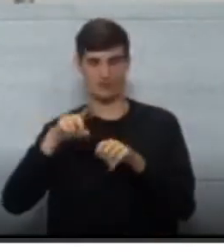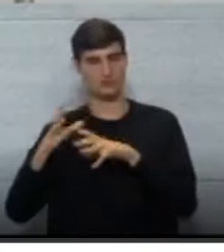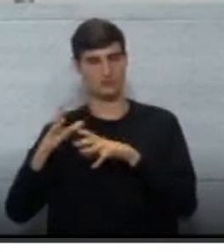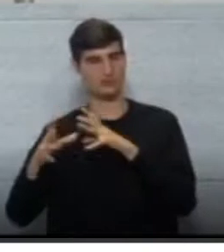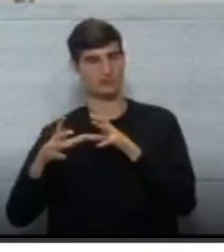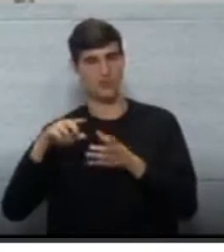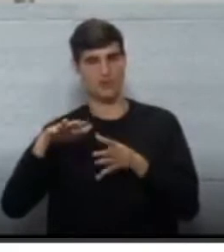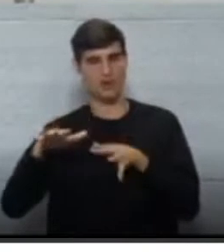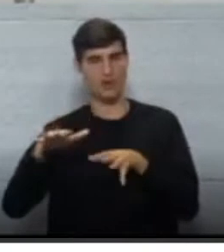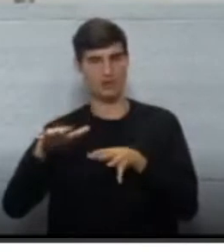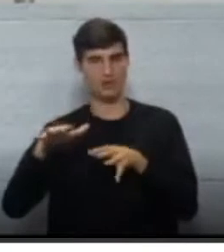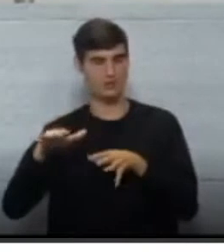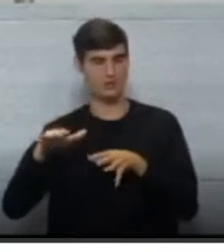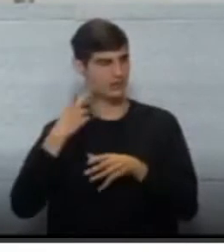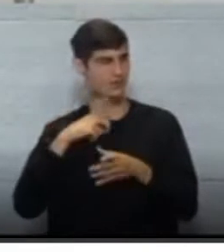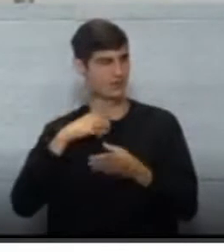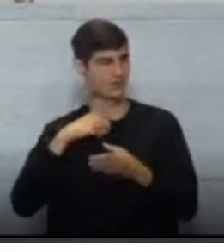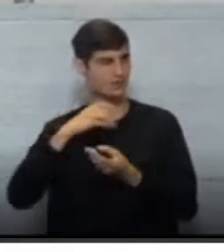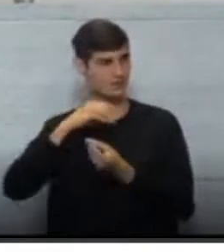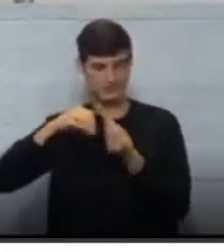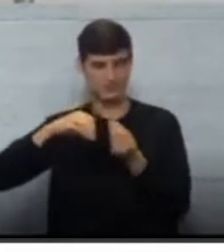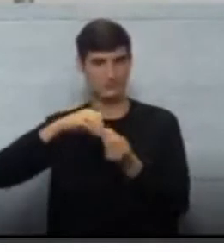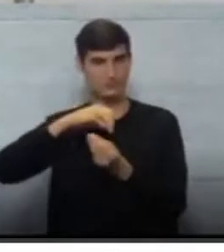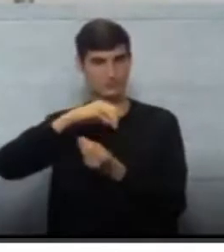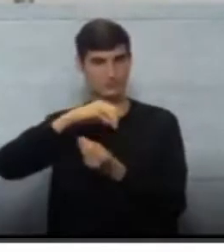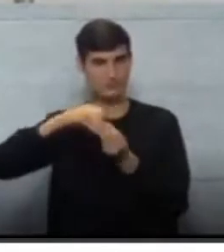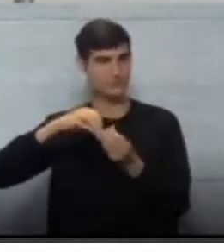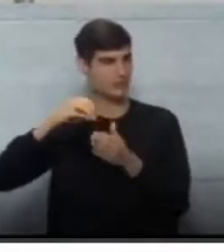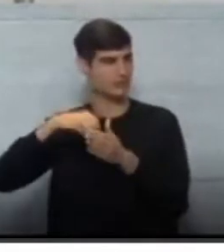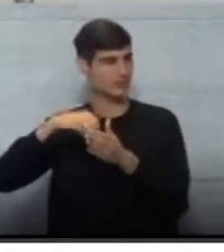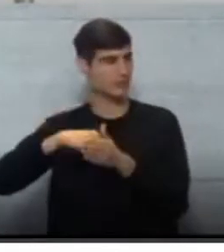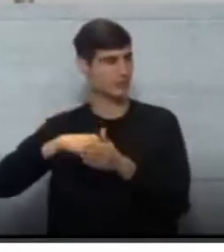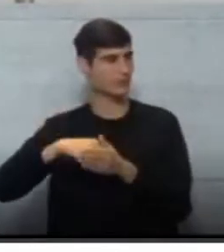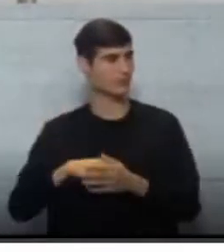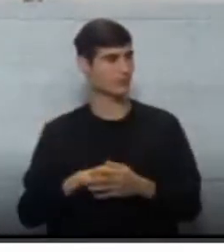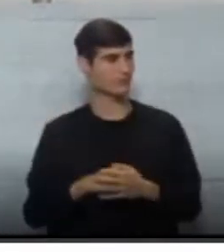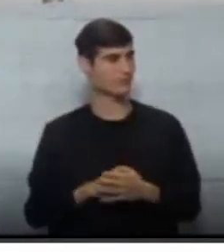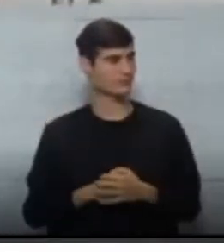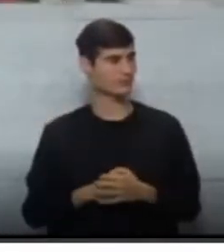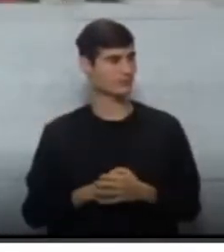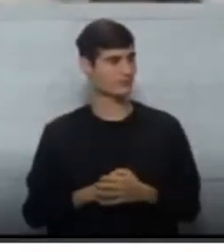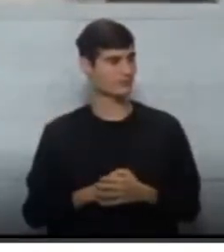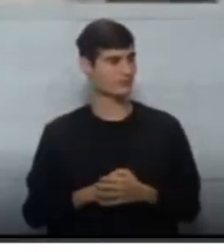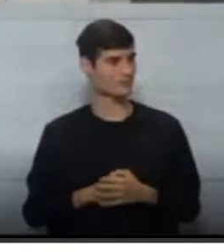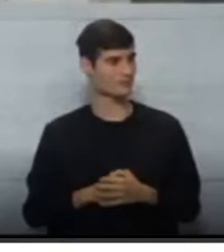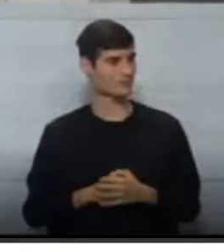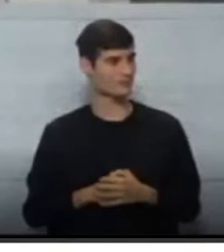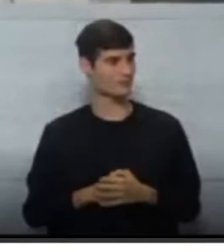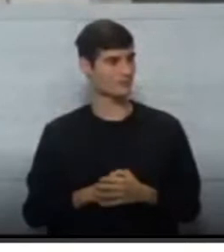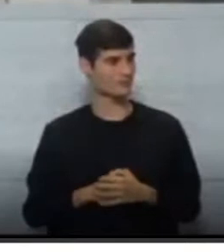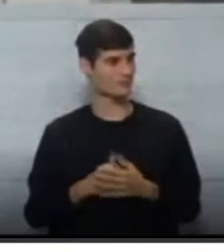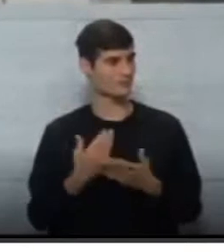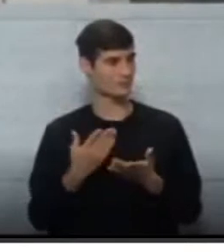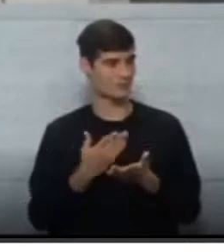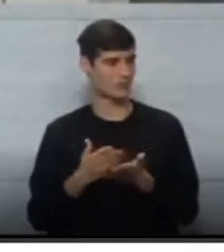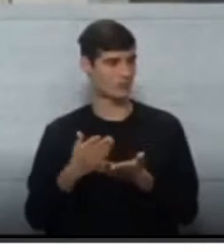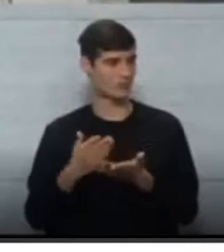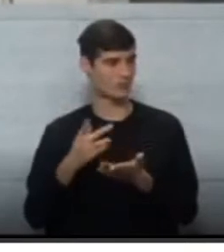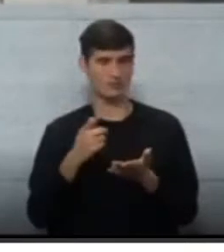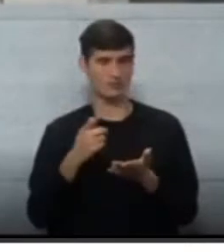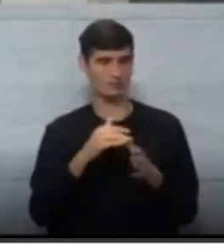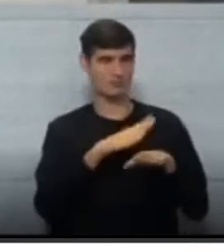que todo o material fique diluído homogeneamente. A pipeta, se a gente começar do mais diluído para o menos